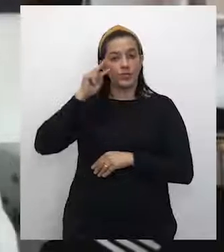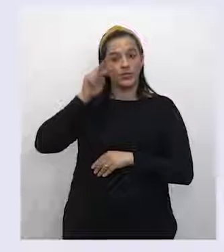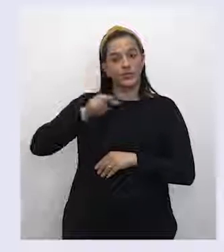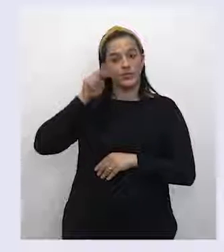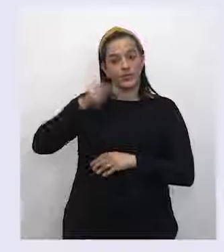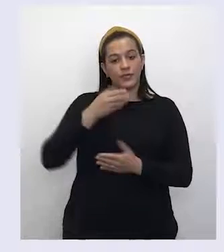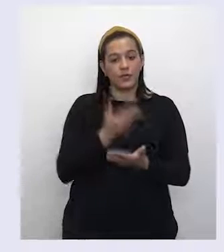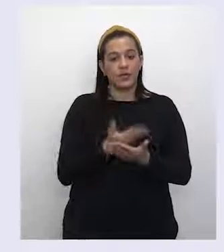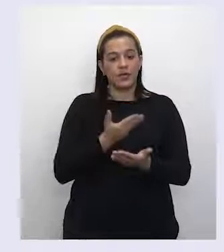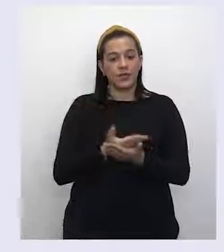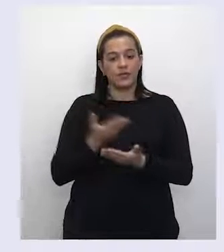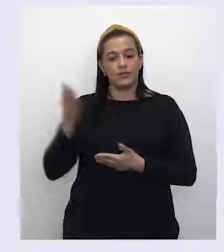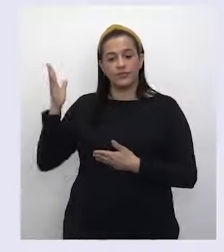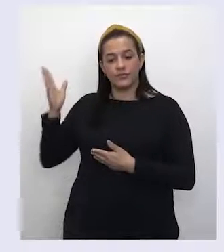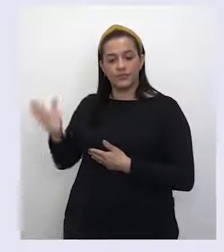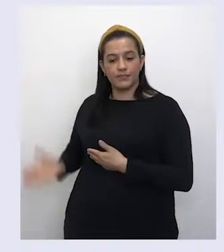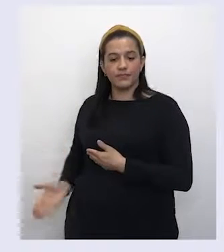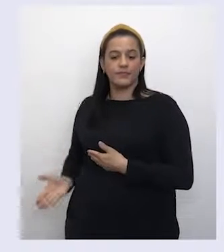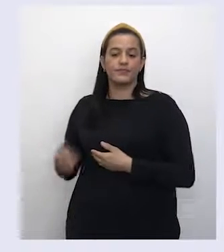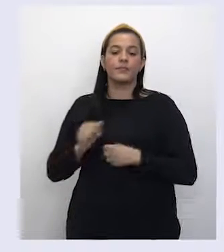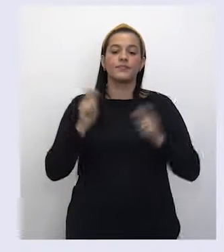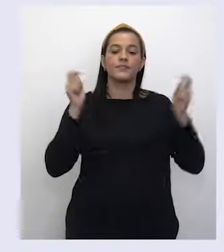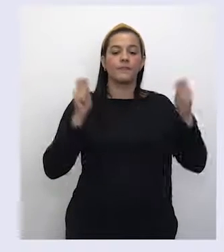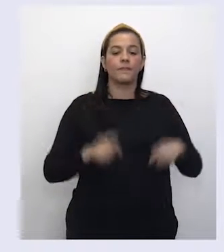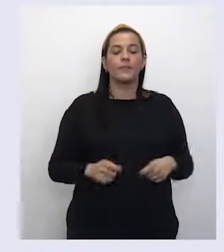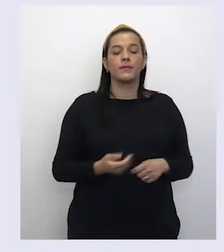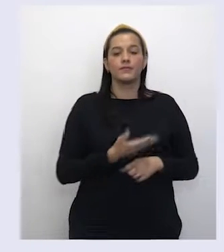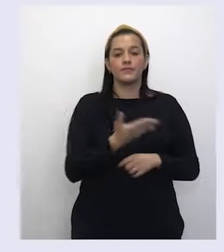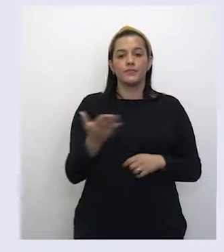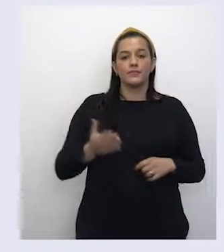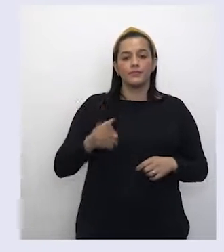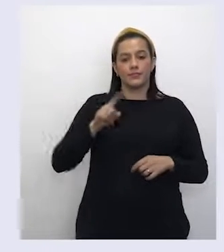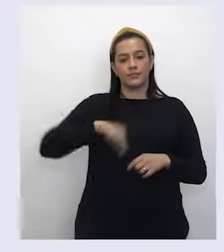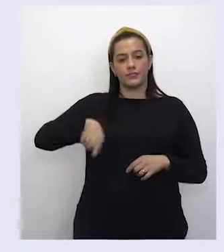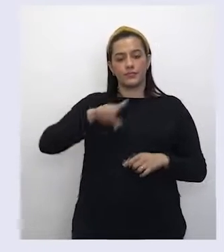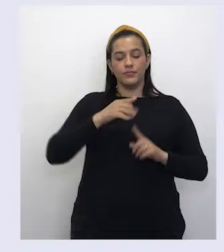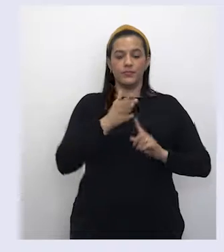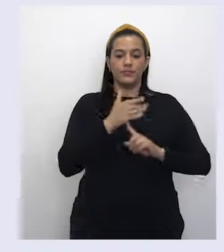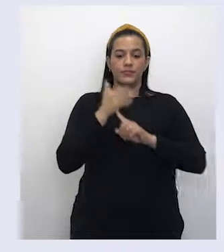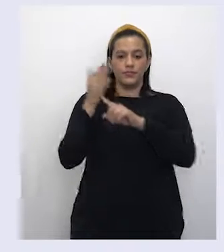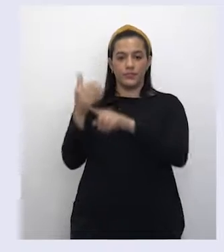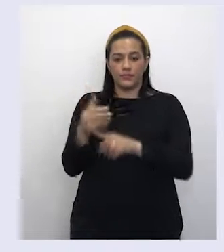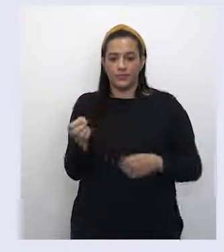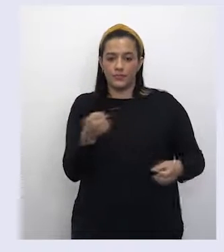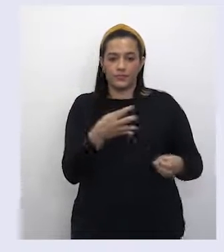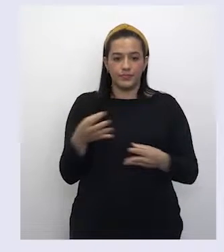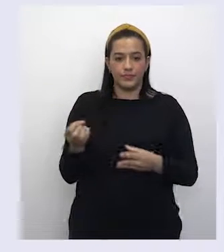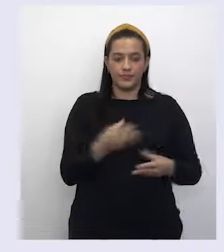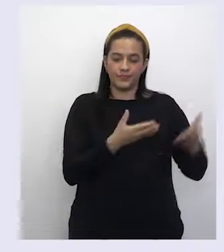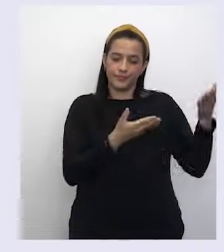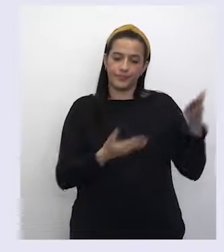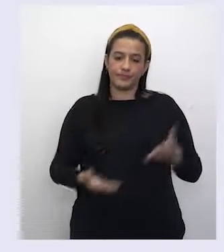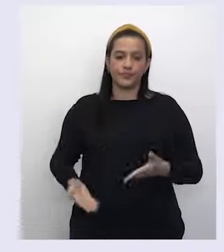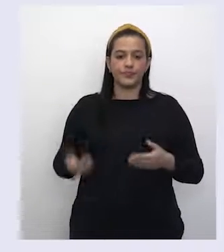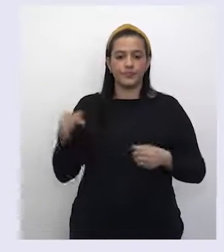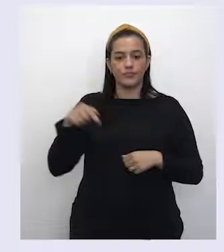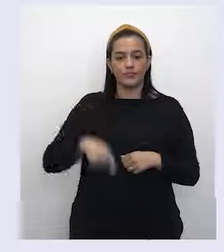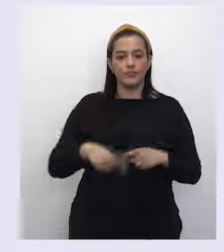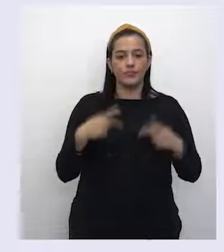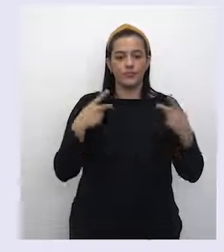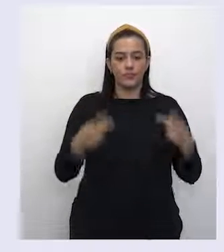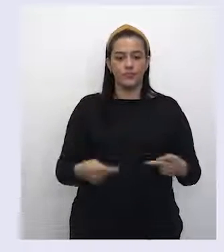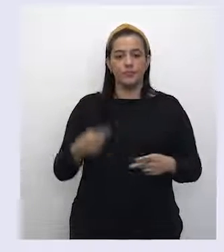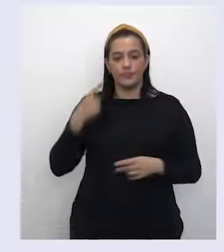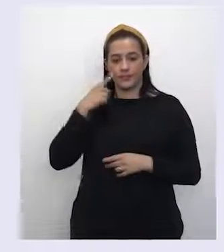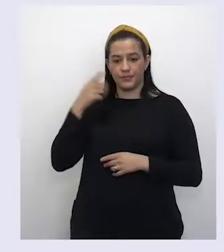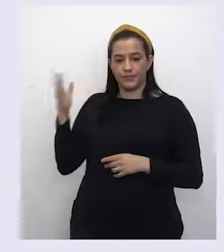nossas aulas, né? Nas nossas aulas que envolvem sempre tecnologia e inovação. Então, fica o convite, né? Então, Rua